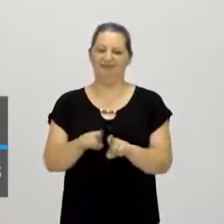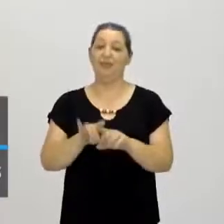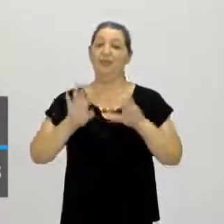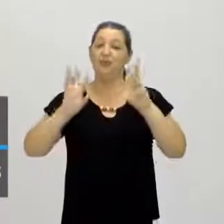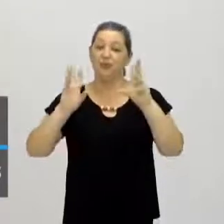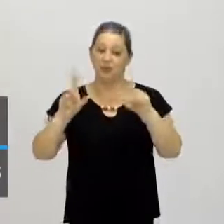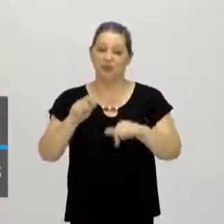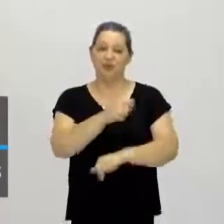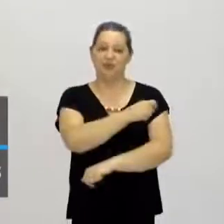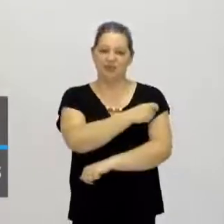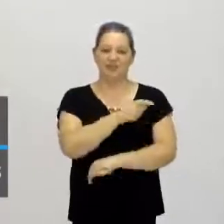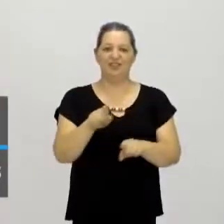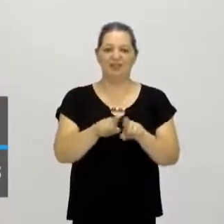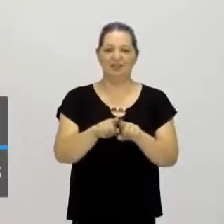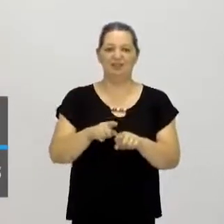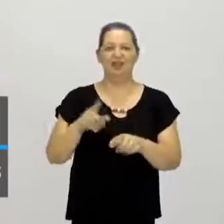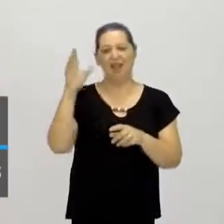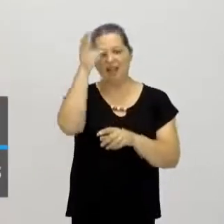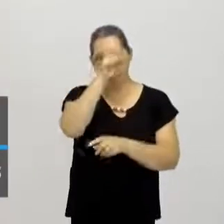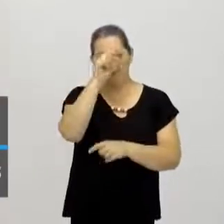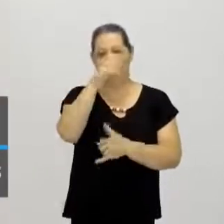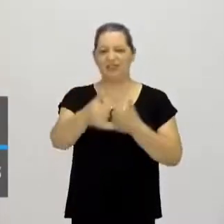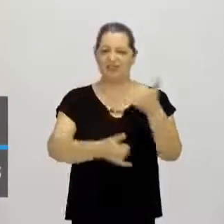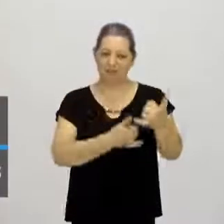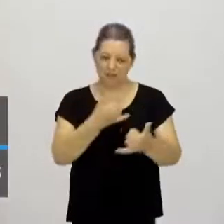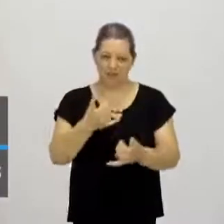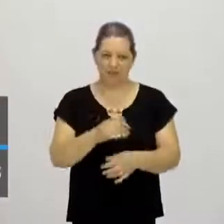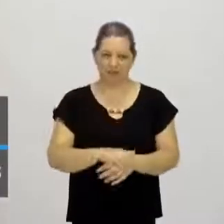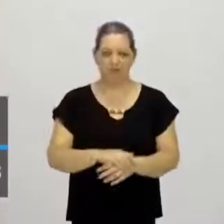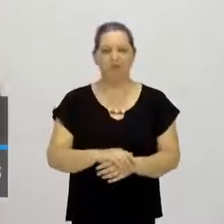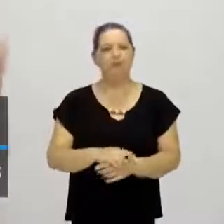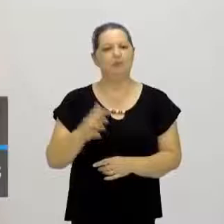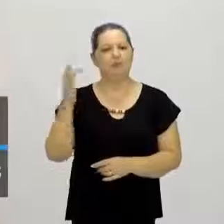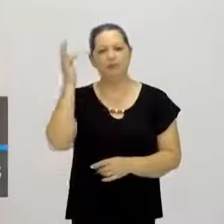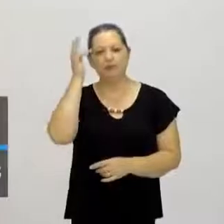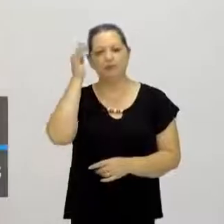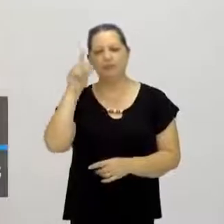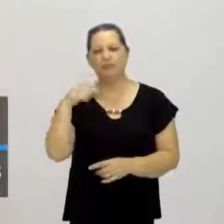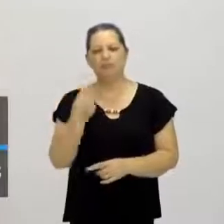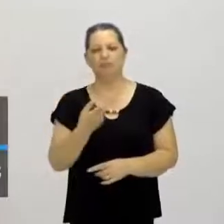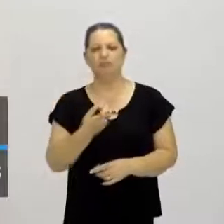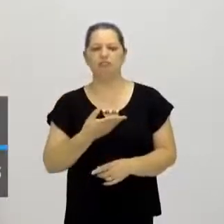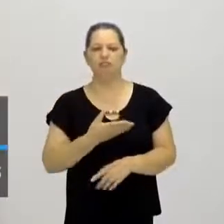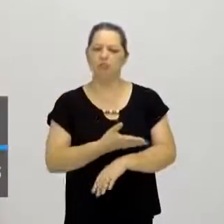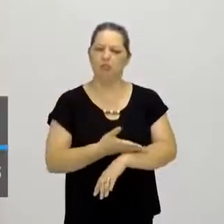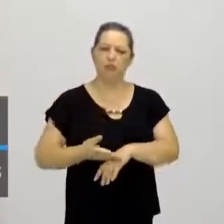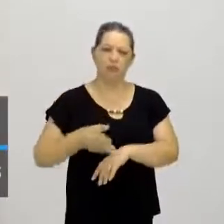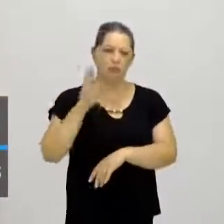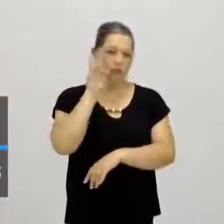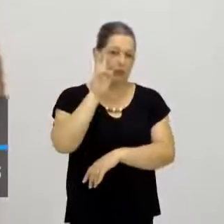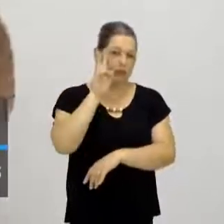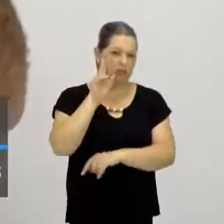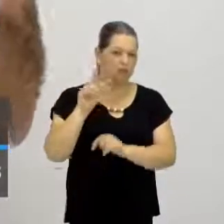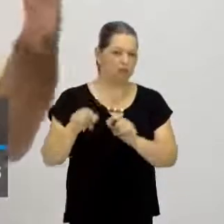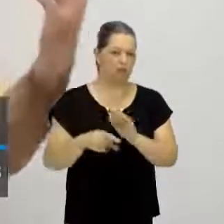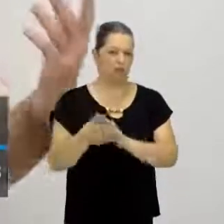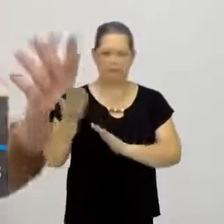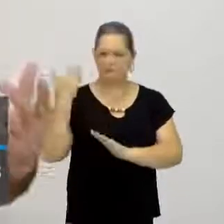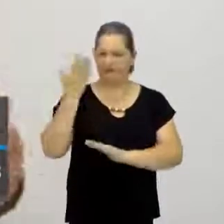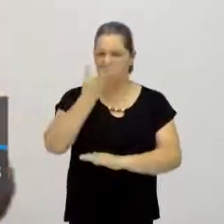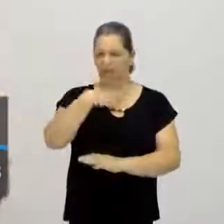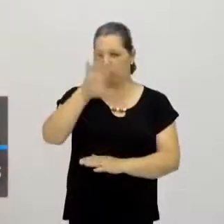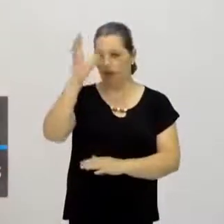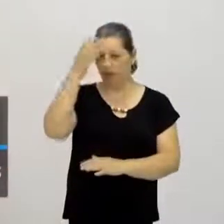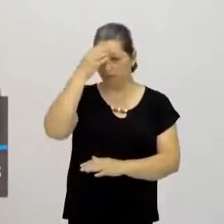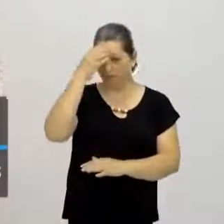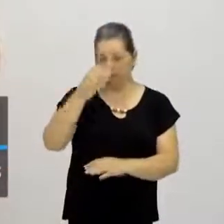todos esses que se divertem e aprendem ao mesmo tempo. Mas, Fê, a gente está acostumado a ver história na perspectiva dos reis, não